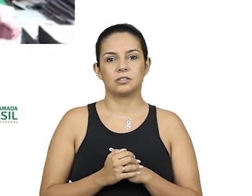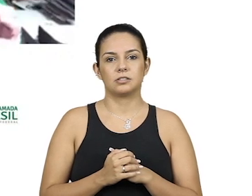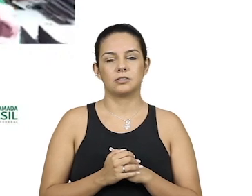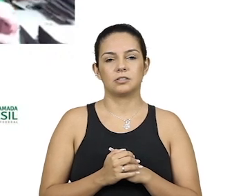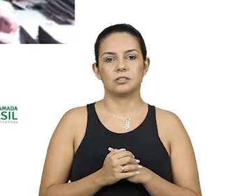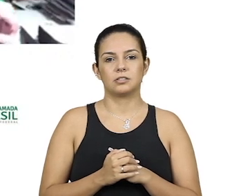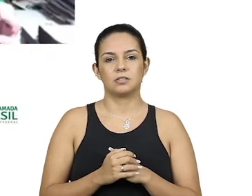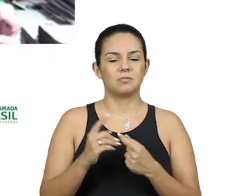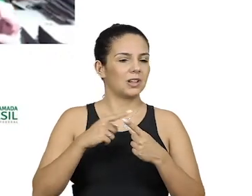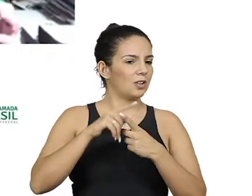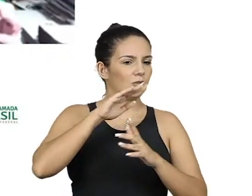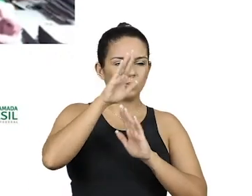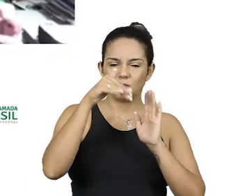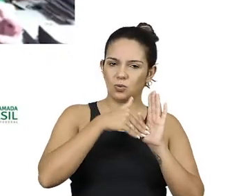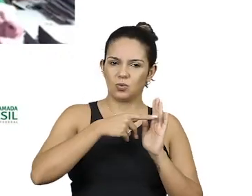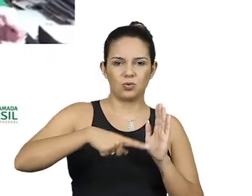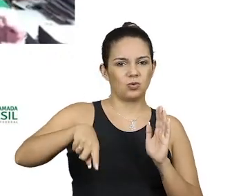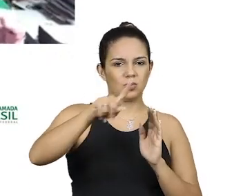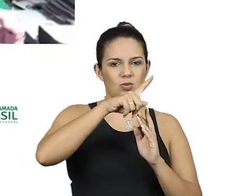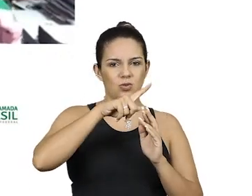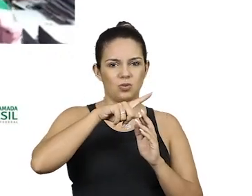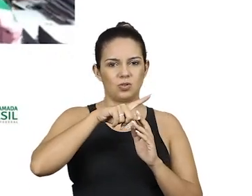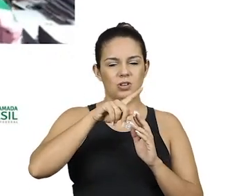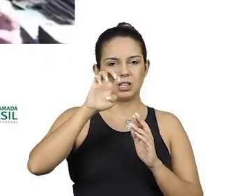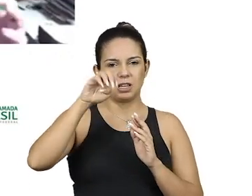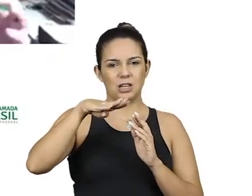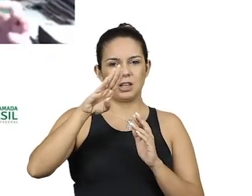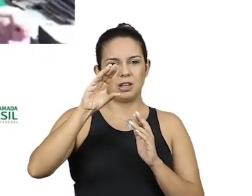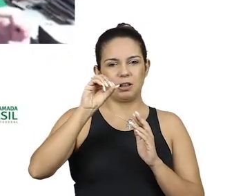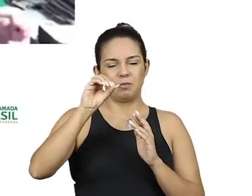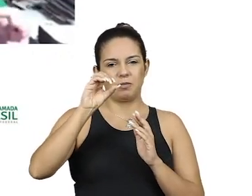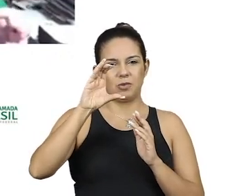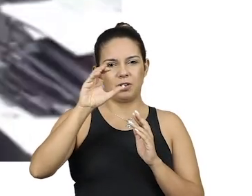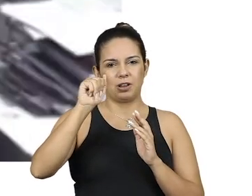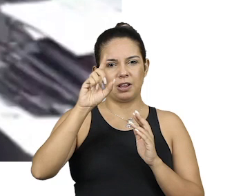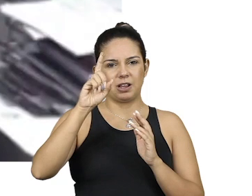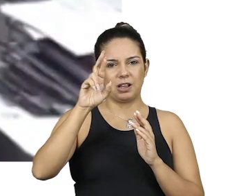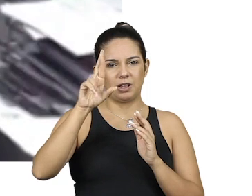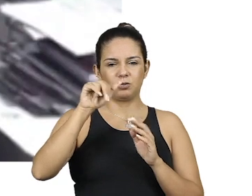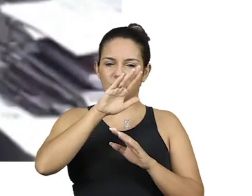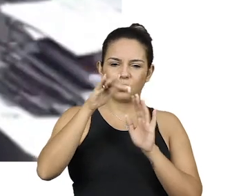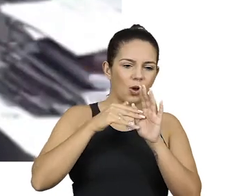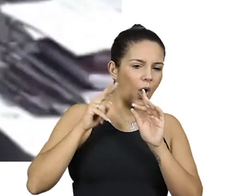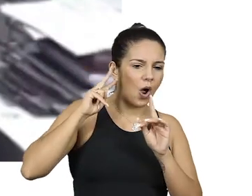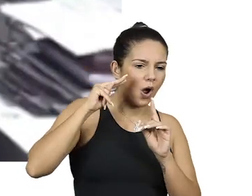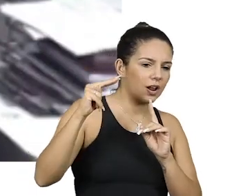Mas todas essas embocaduras e todos esses olhares